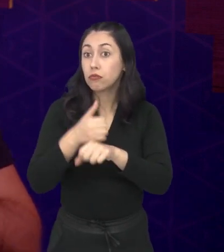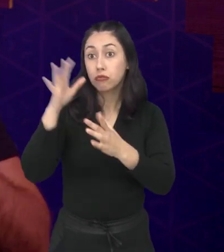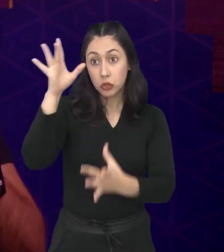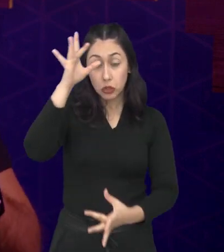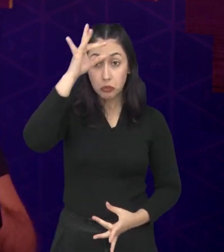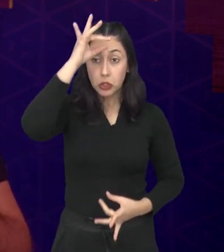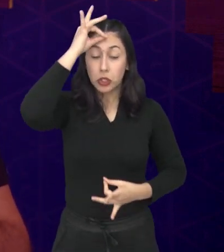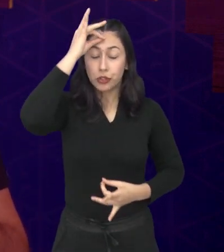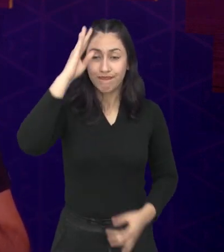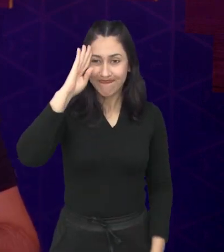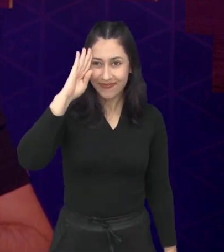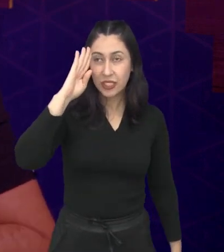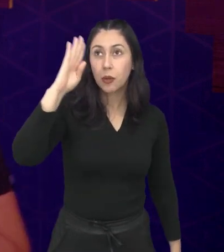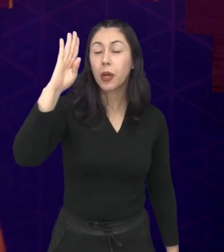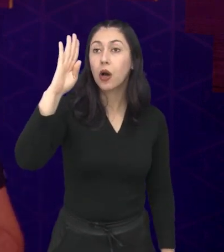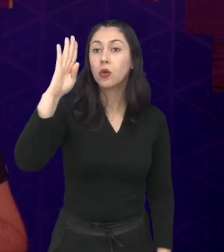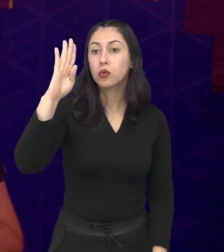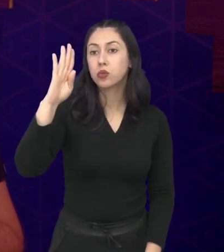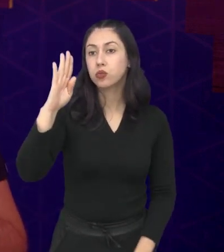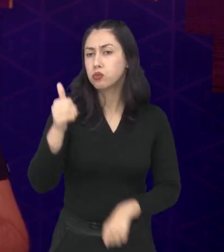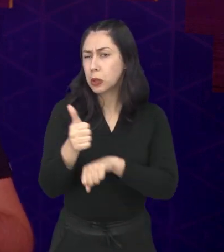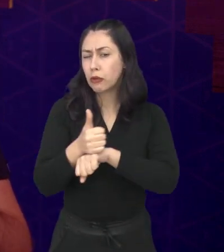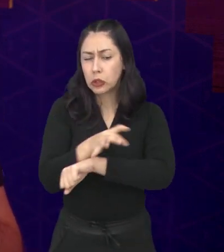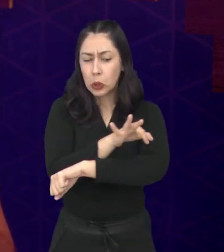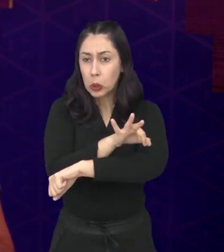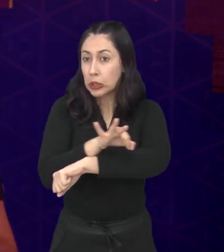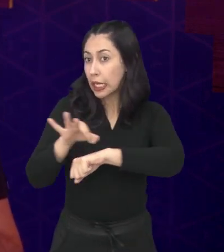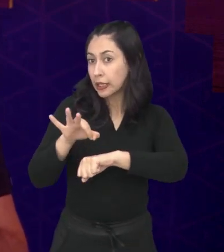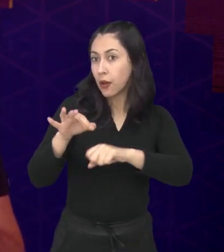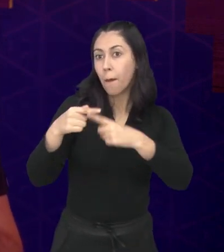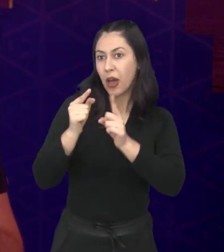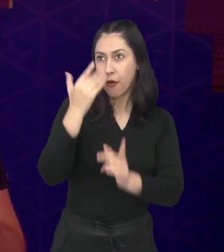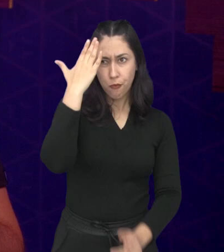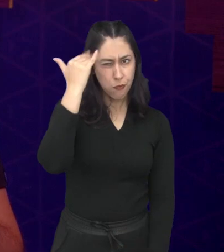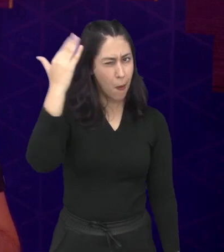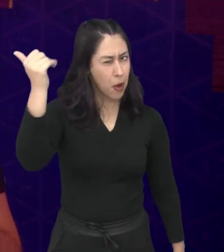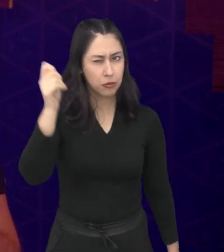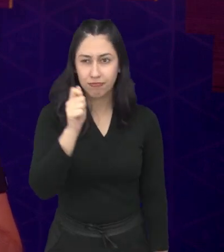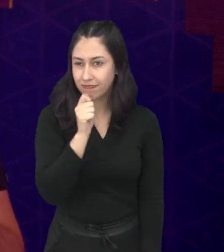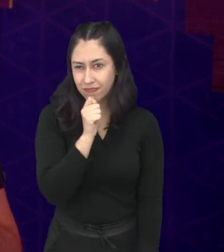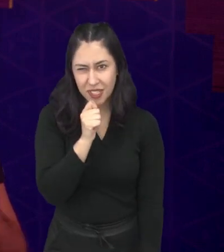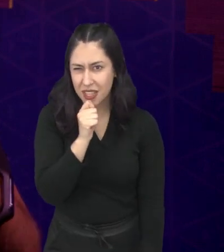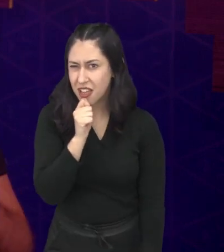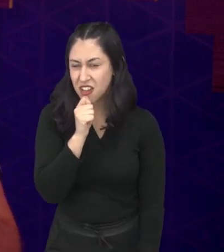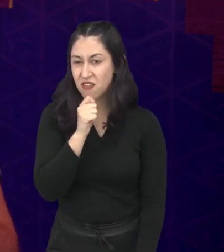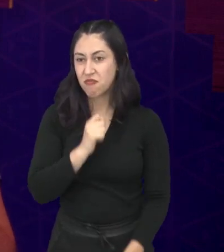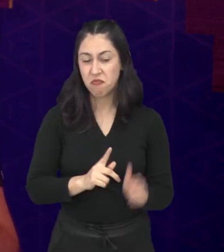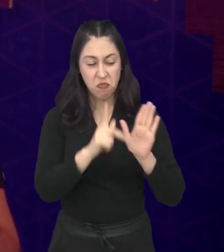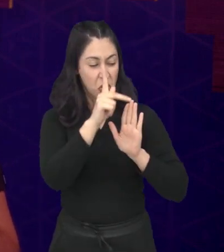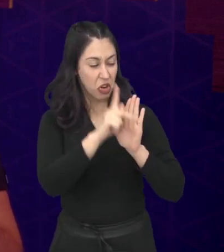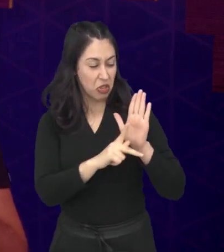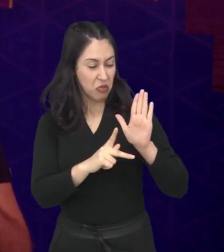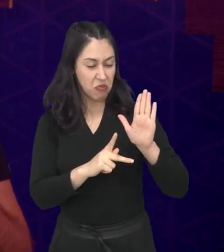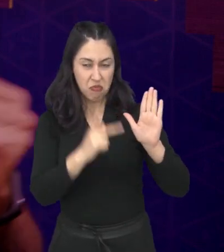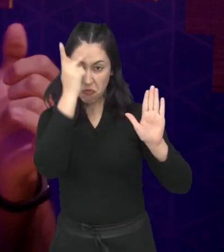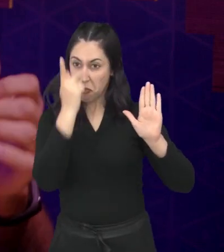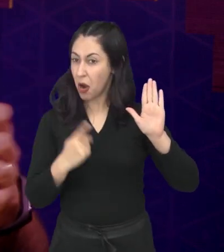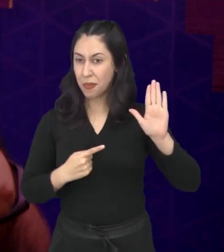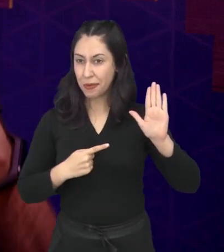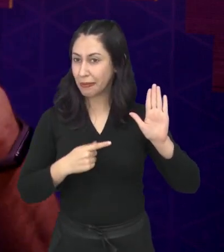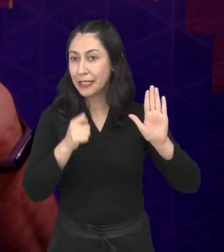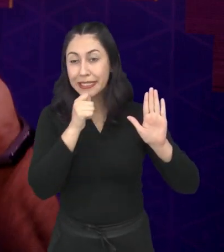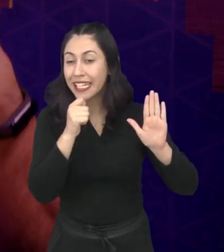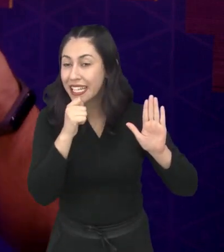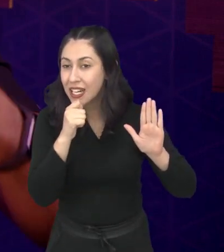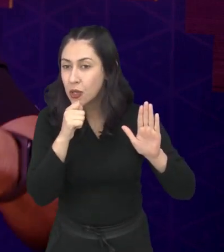o protagonista, né, ele é um arquiteto, mas ele ainda não é um arquiteto consagrado, ele nunca teve um projeto próprio dele,